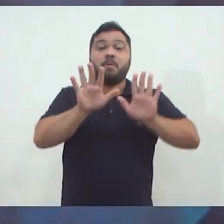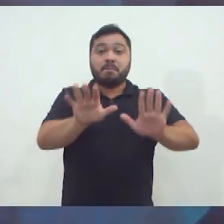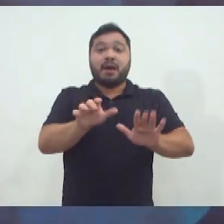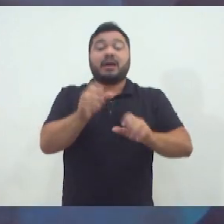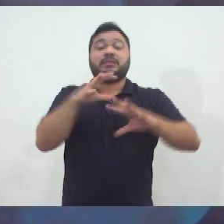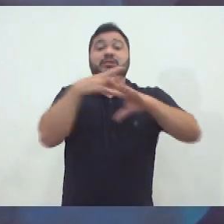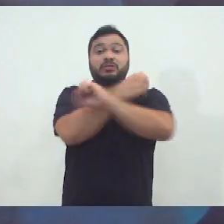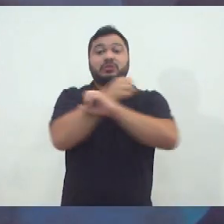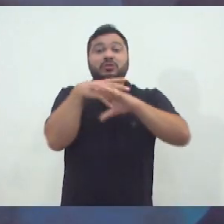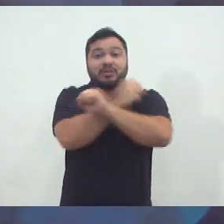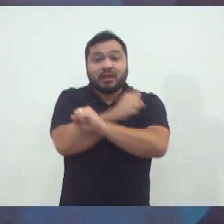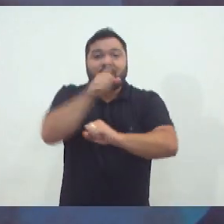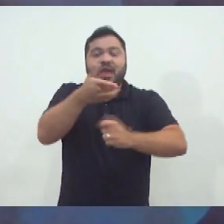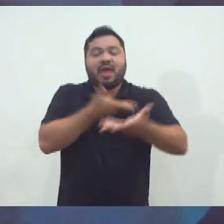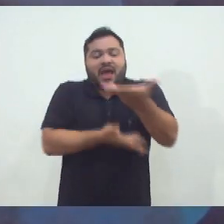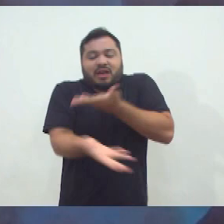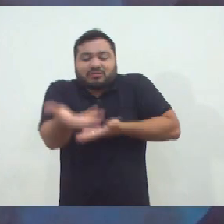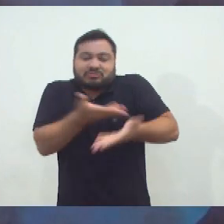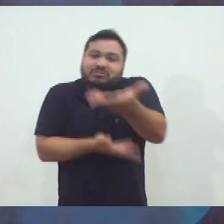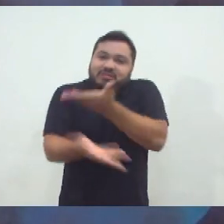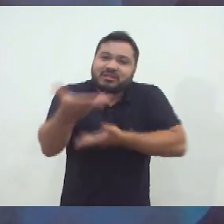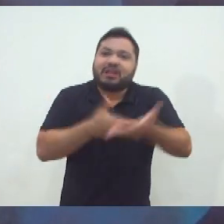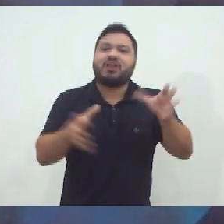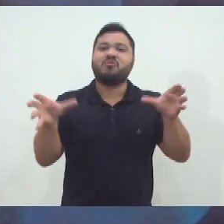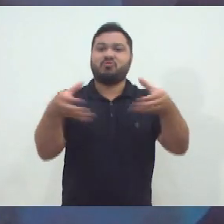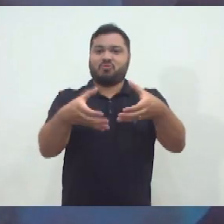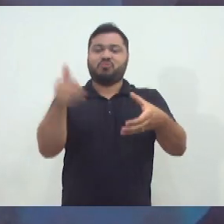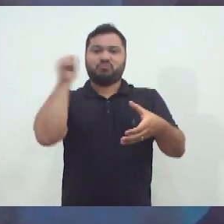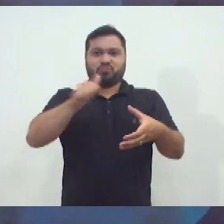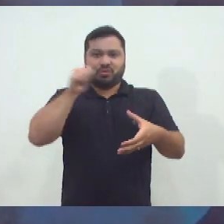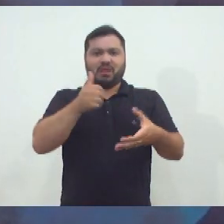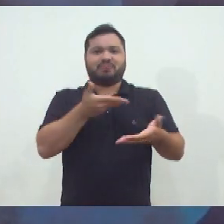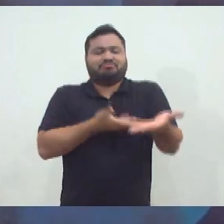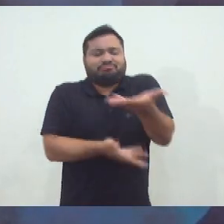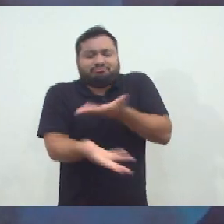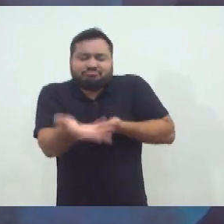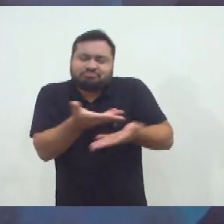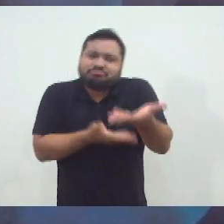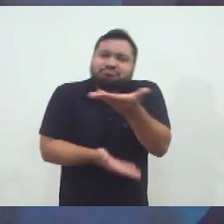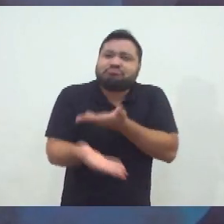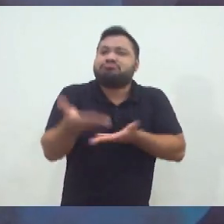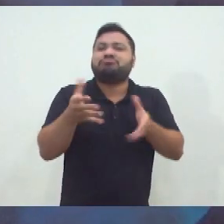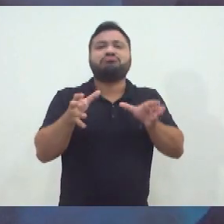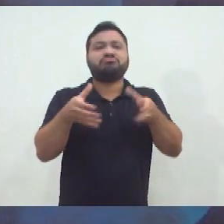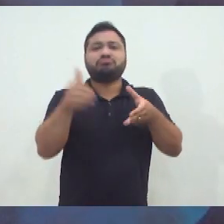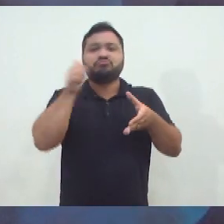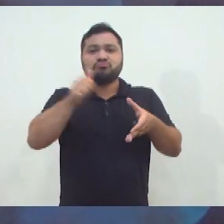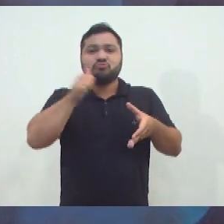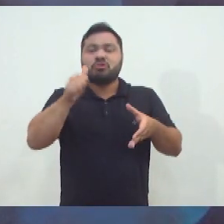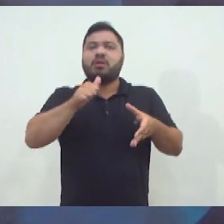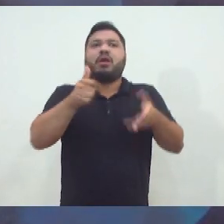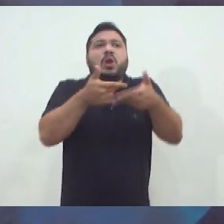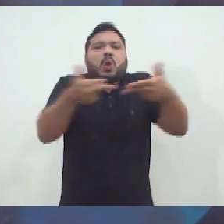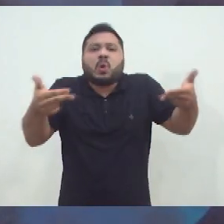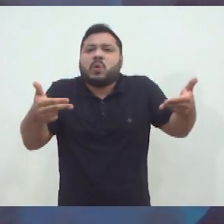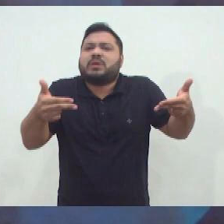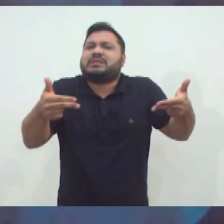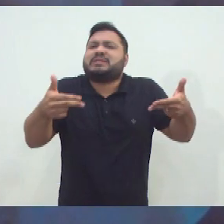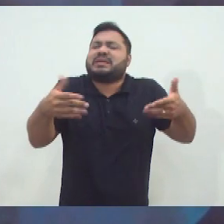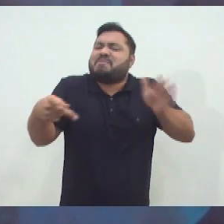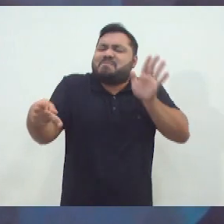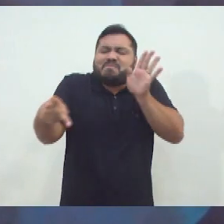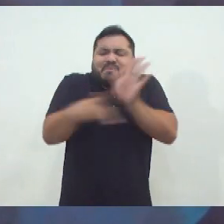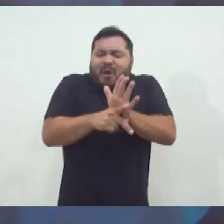Então, sororidade é a solidariedade entre as mulheres. A solidariedade de mulher para mulher, em questões que são